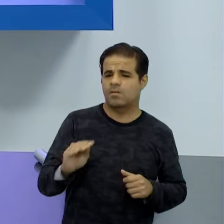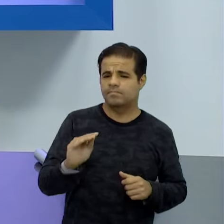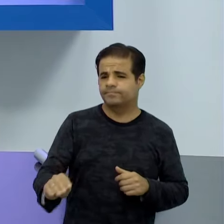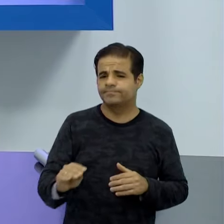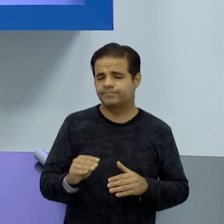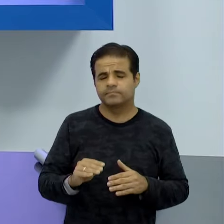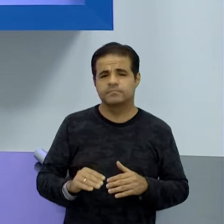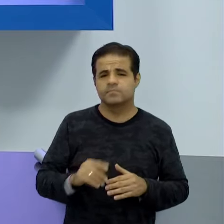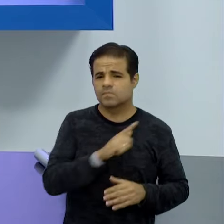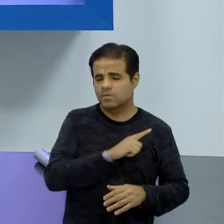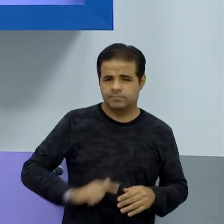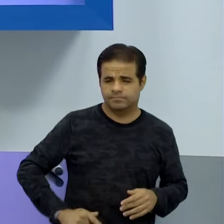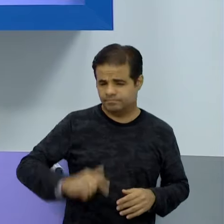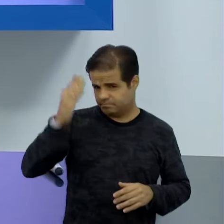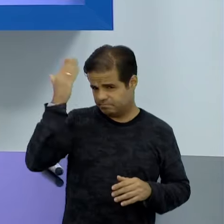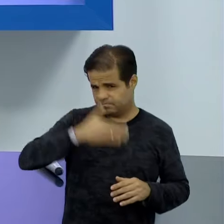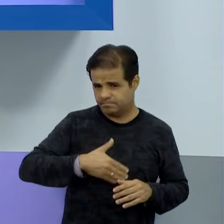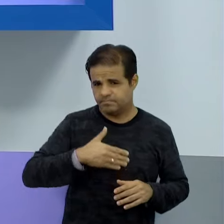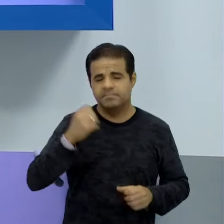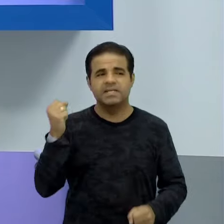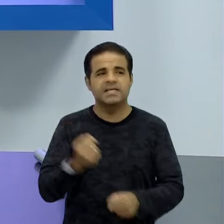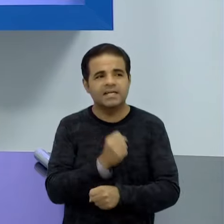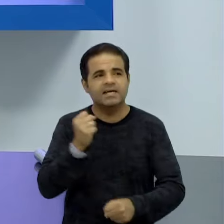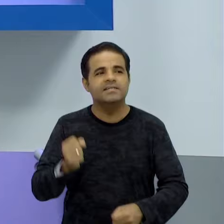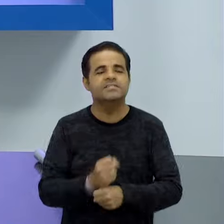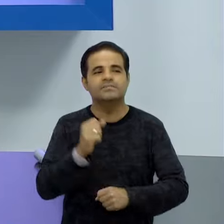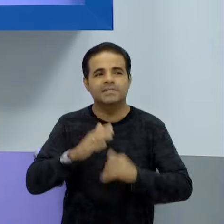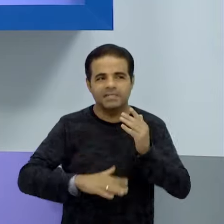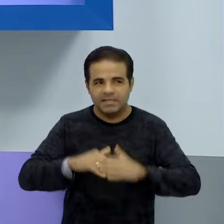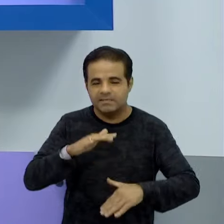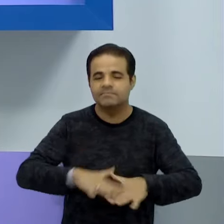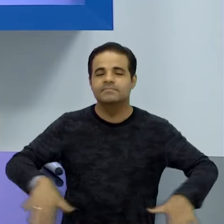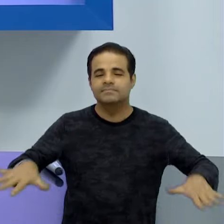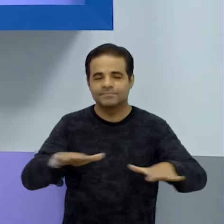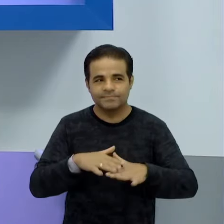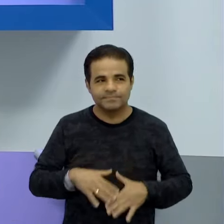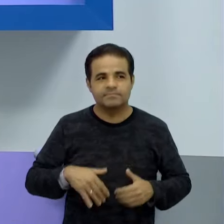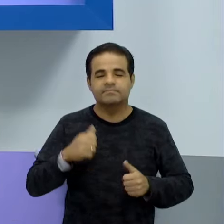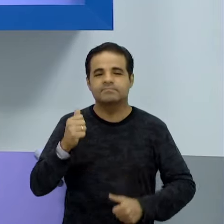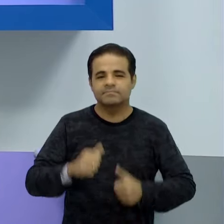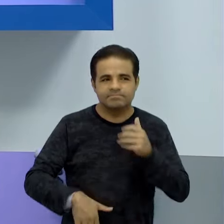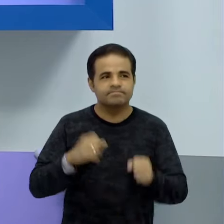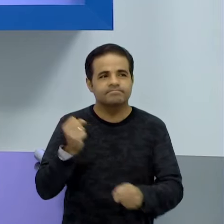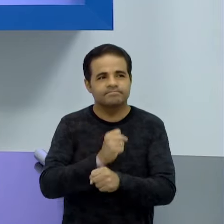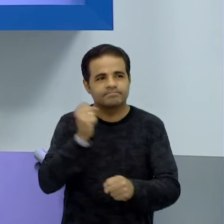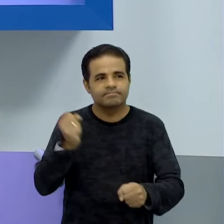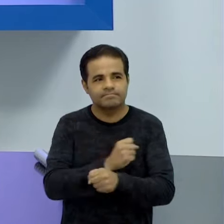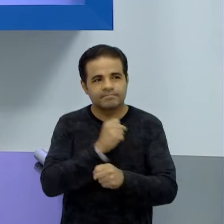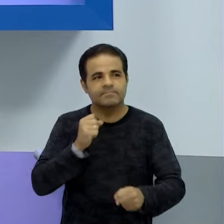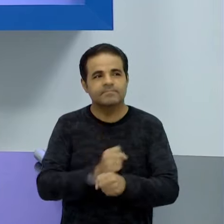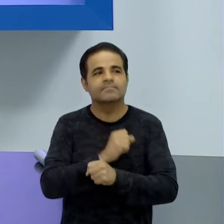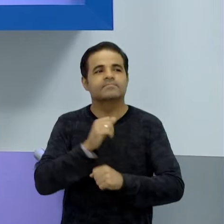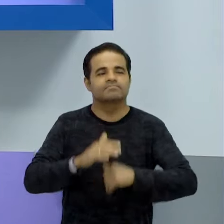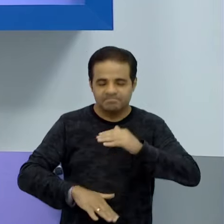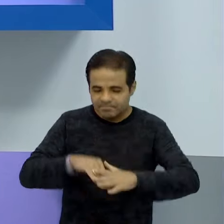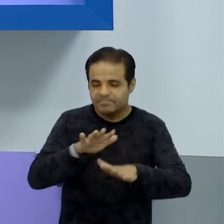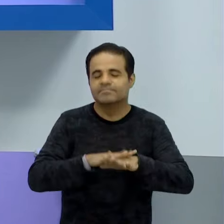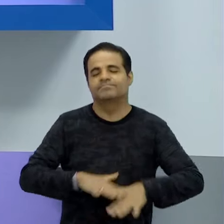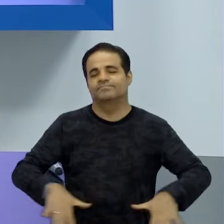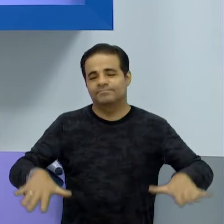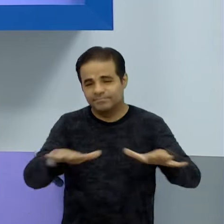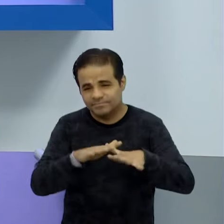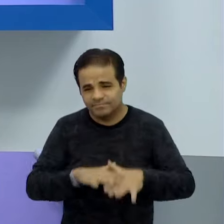O governo prometeu construir moradias populares. Aí ele começou a construir essas moradias.